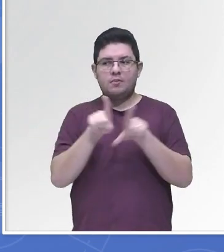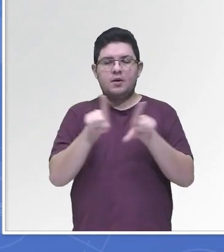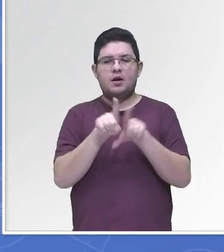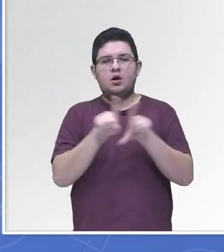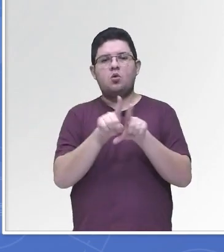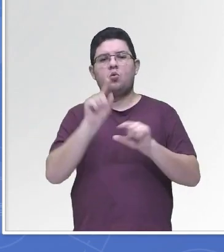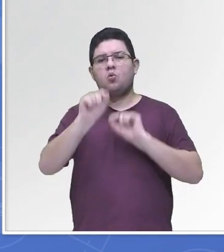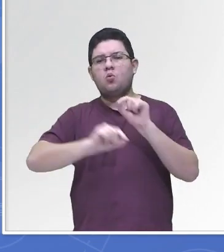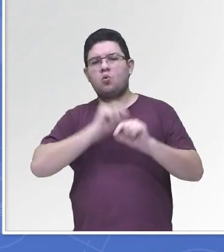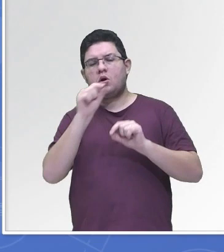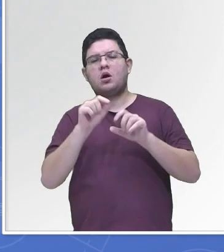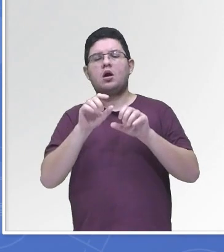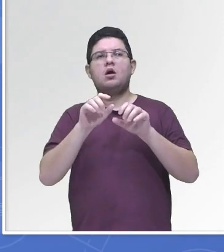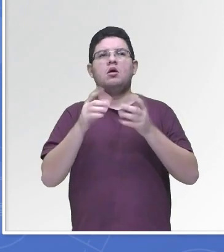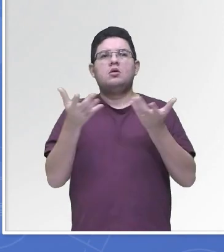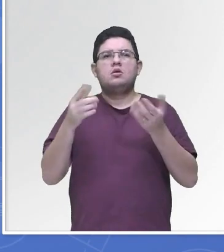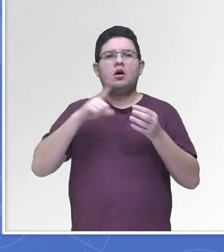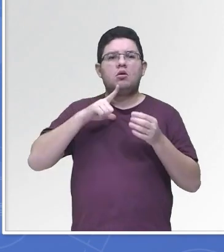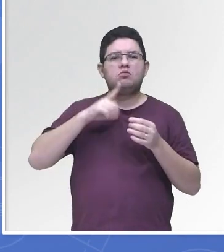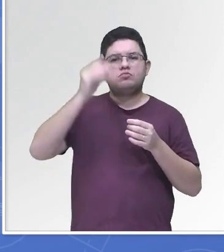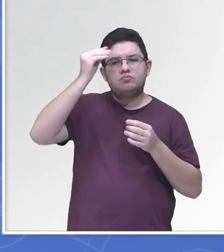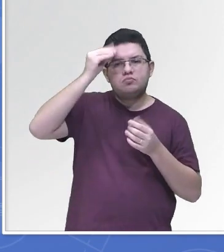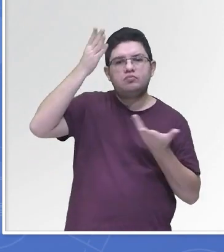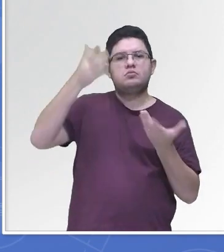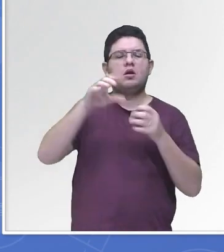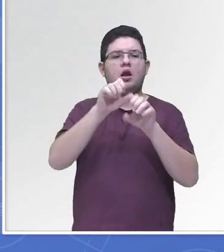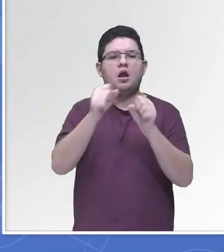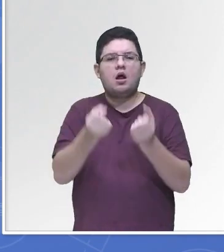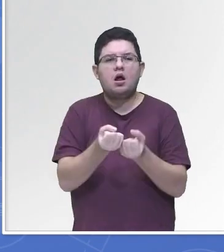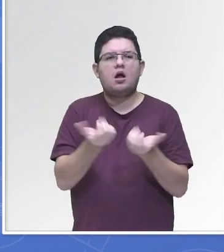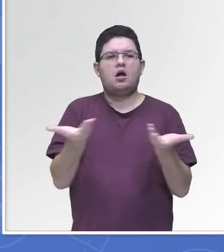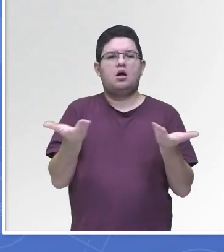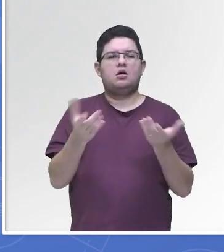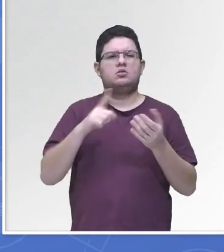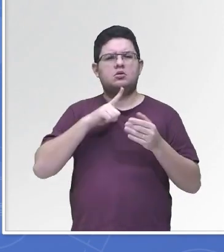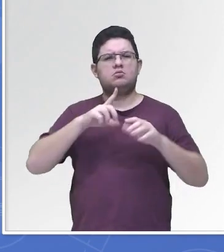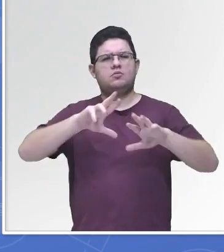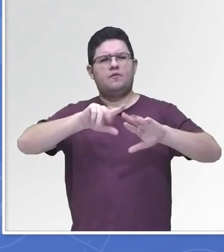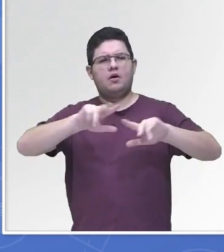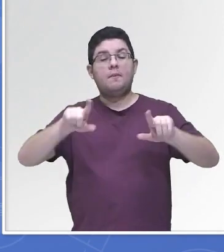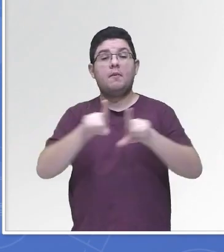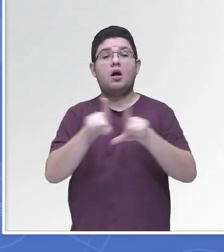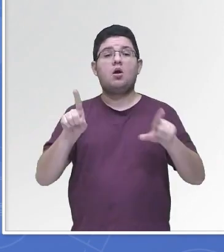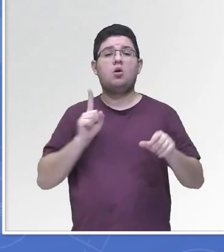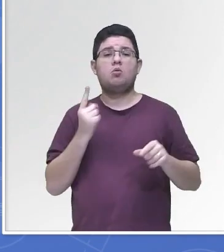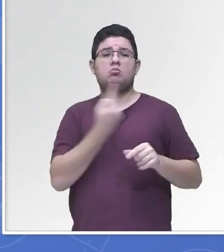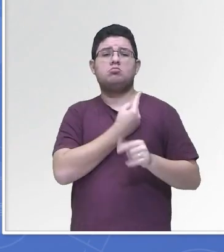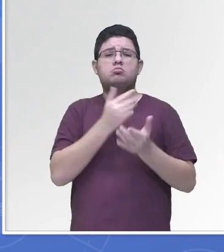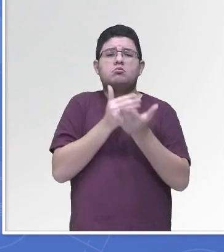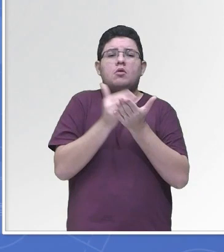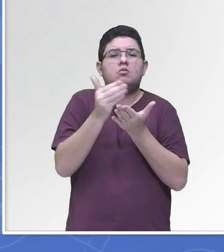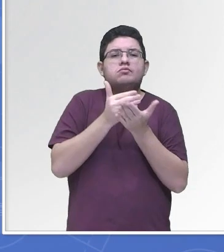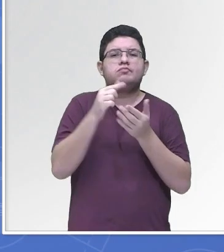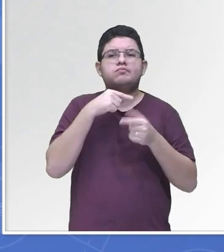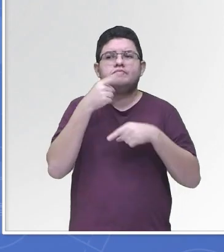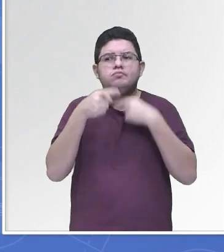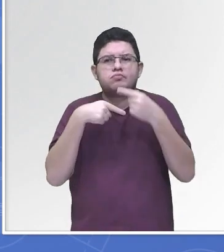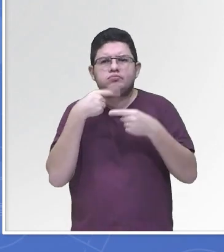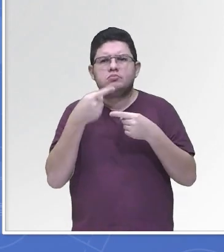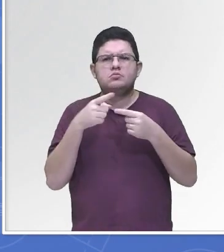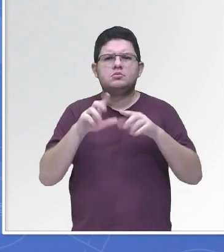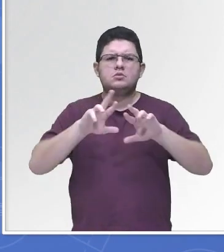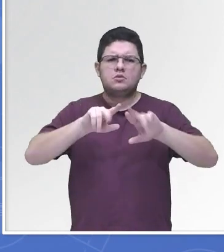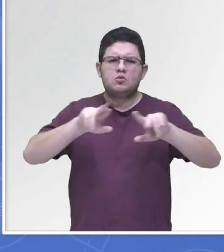era capaz de explicar tudo. Mas de repente a gente começa a se questionar, mas e aí? Tudo isso está me levando a uma